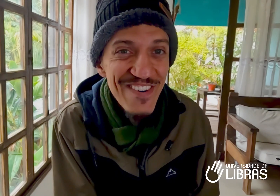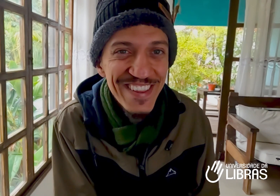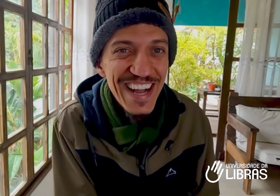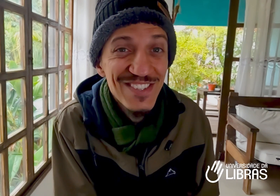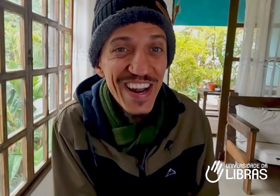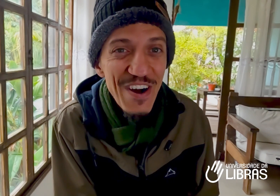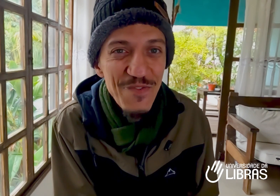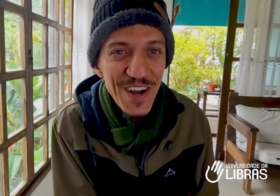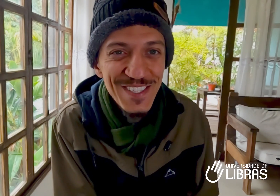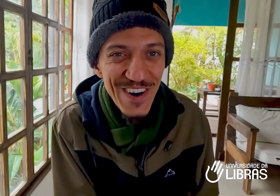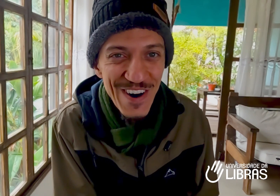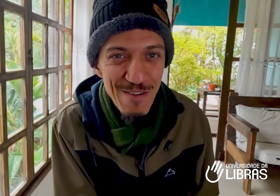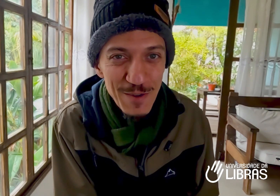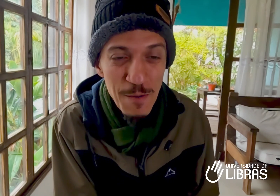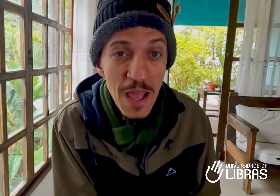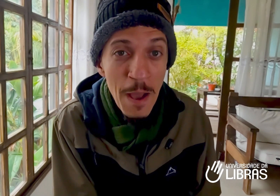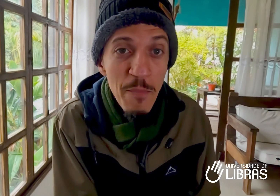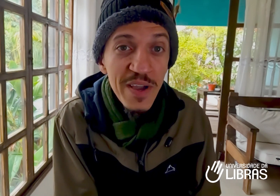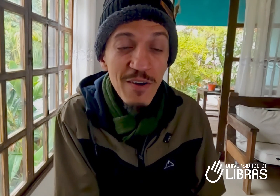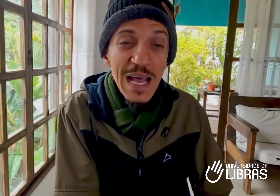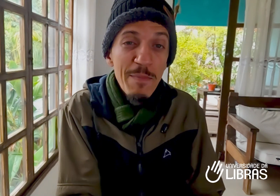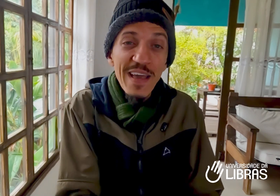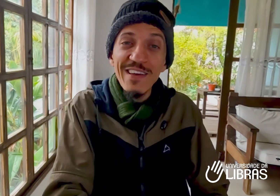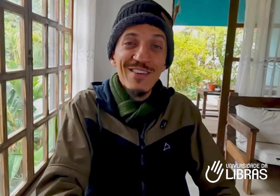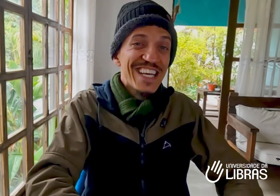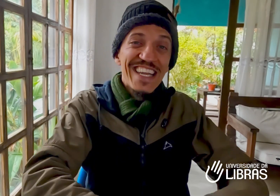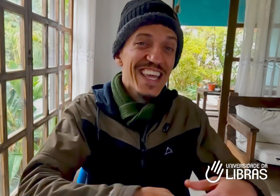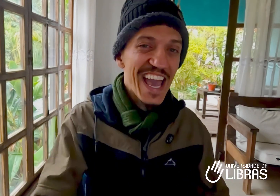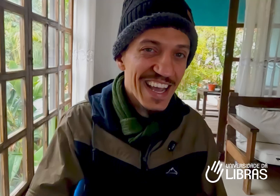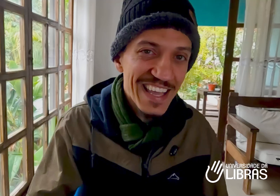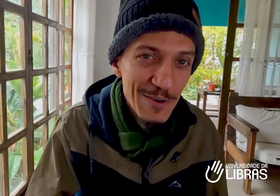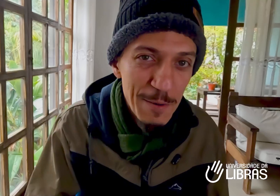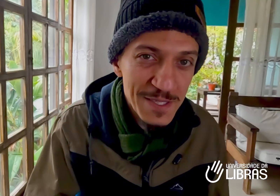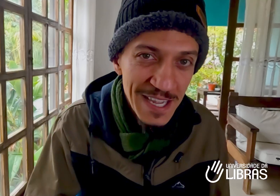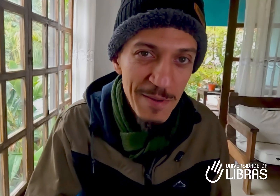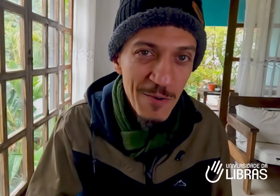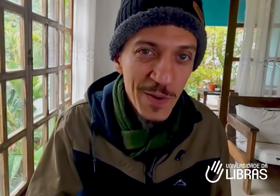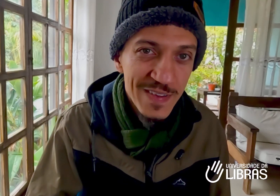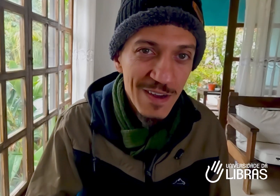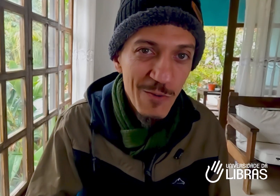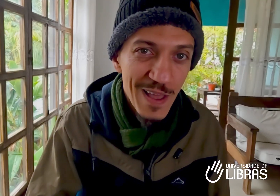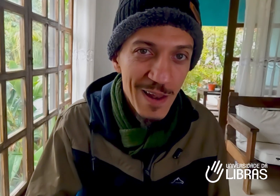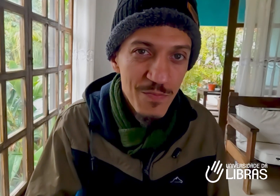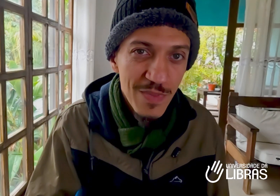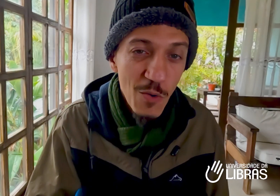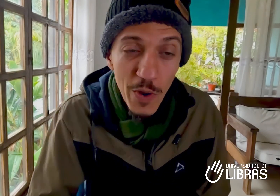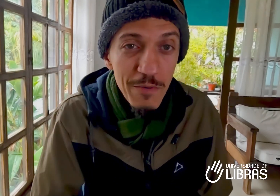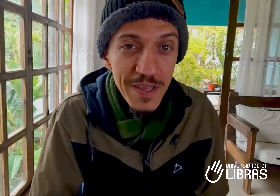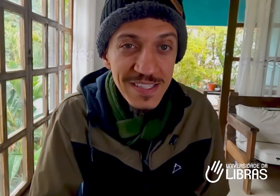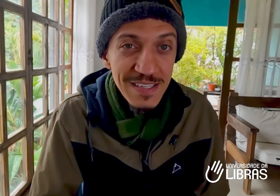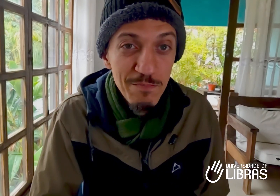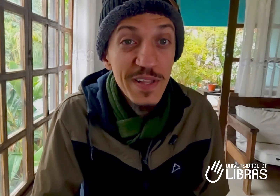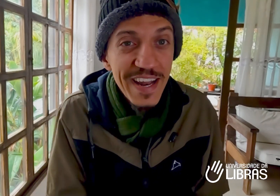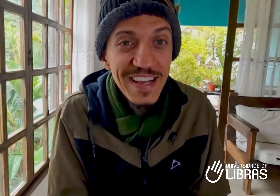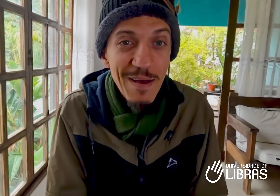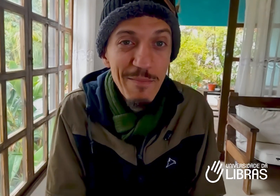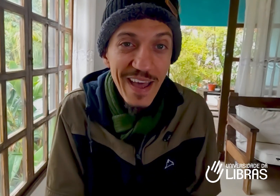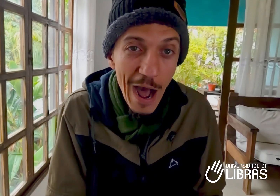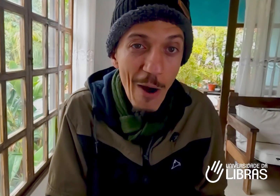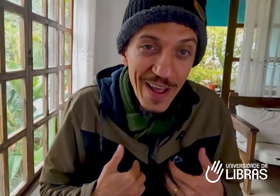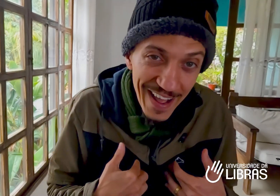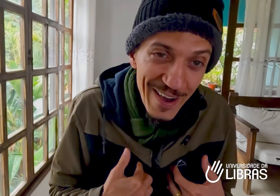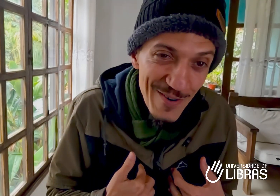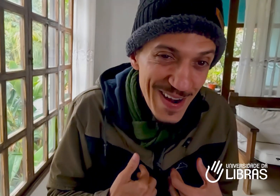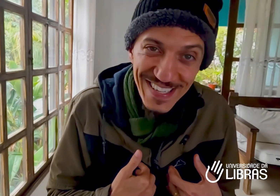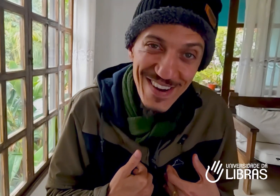dava vontade de esperar o próximo ônibus. Porque eu sabia que não tinha ninguém naquele ônibus que sabia comunicar com ele. O único que poderia saber